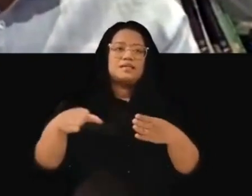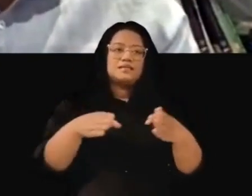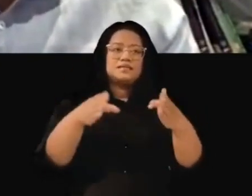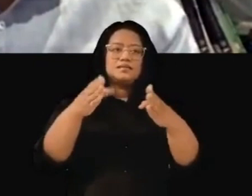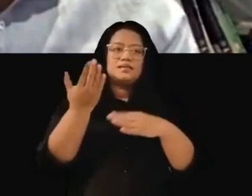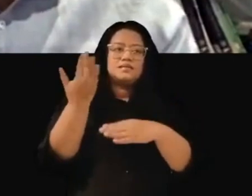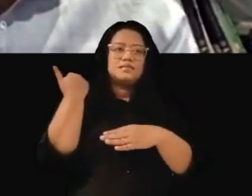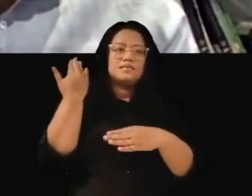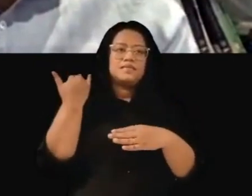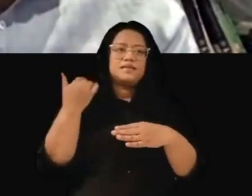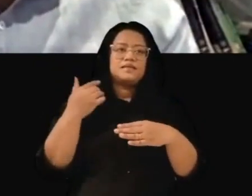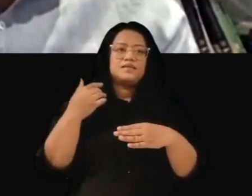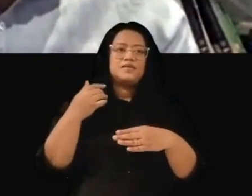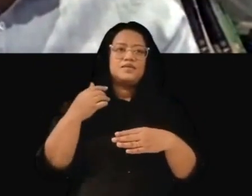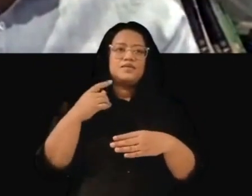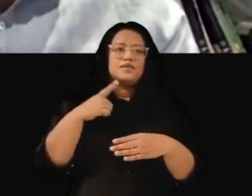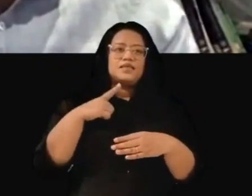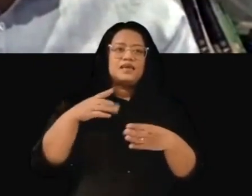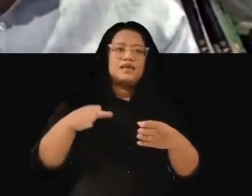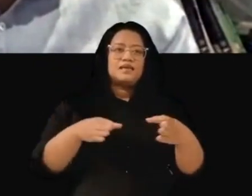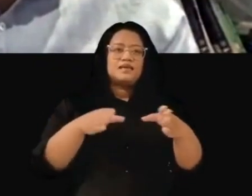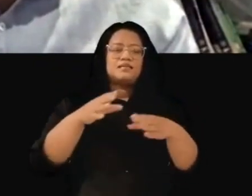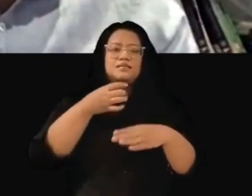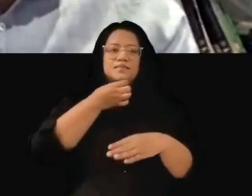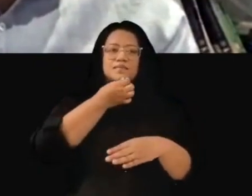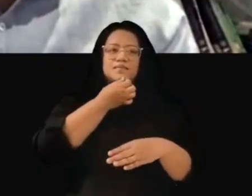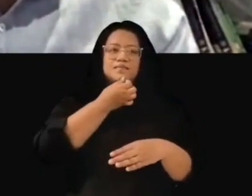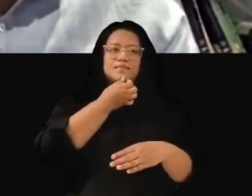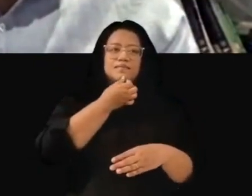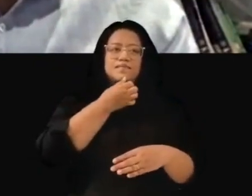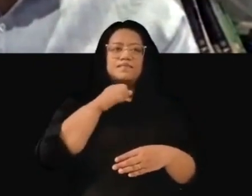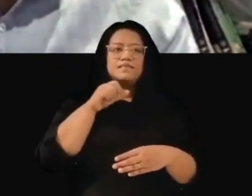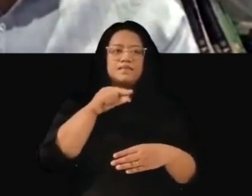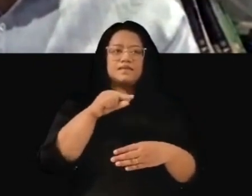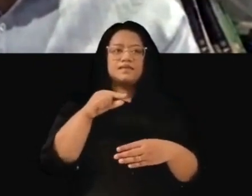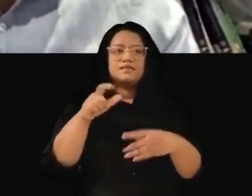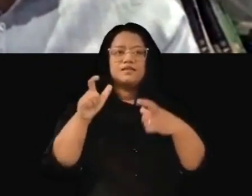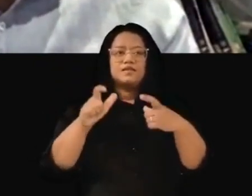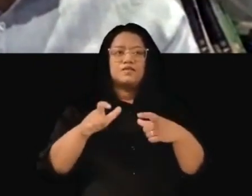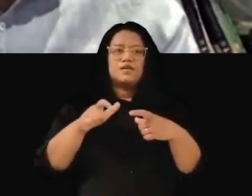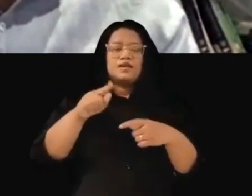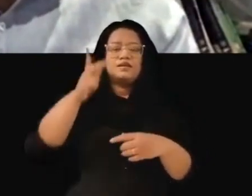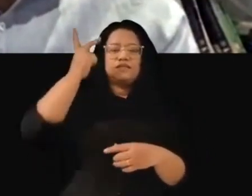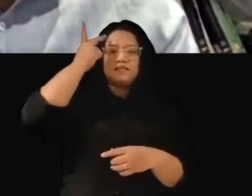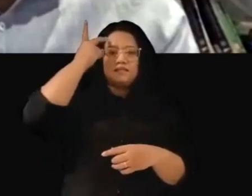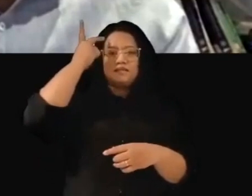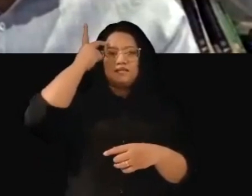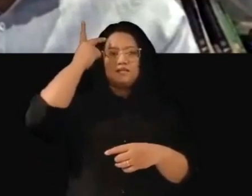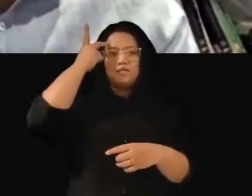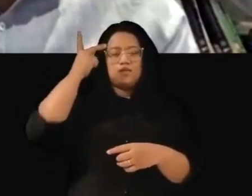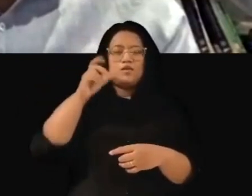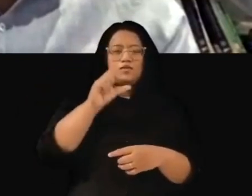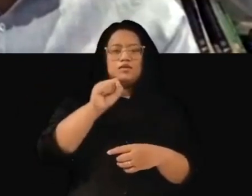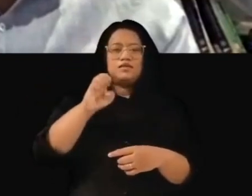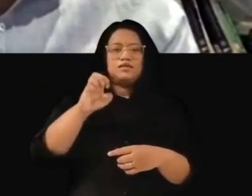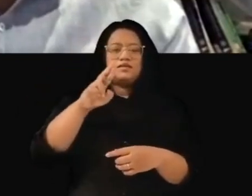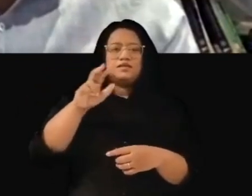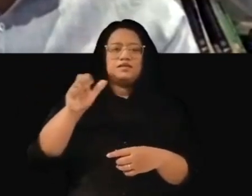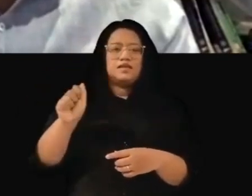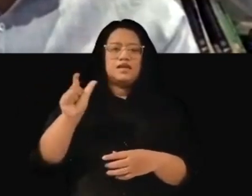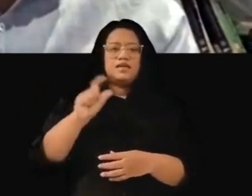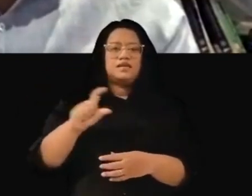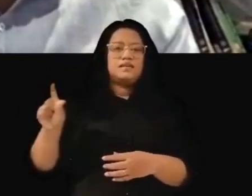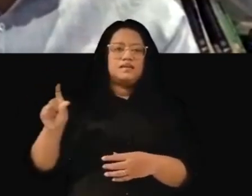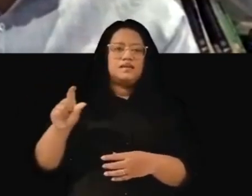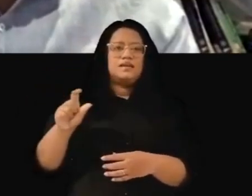essa especialmente, as anteriores, algumas fotos da Amazônia, etc., mas essa aqui da Serra da Cantareira, em São Paulo, no que engordador, se tiver a oportunidade de conhecer. Etc. Talvez nem